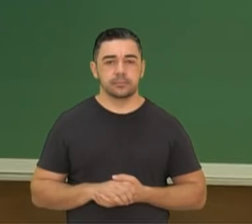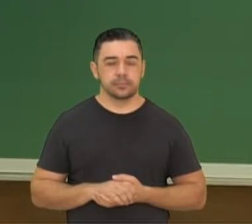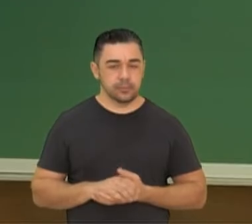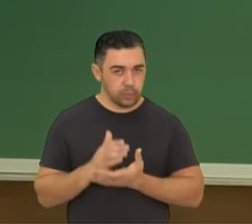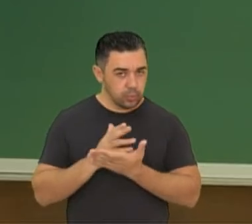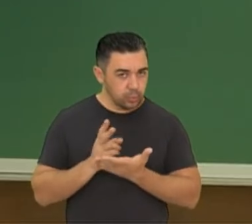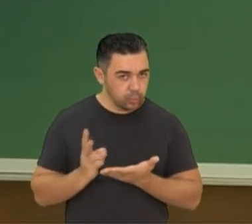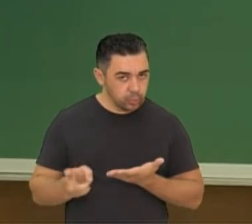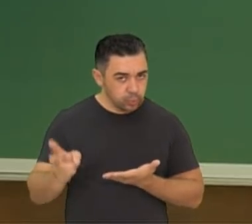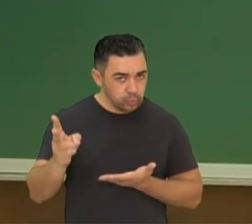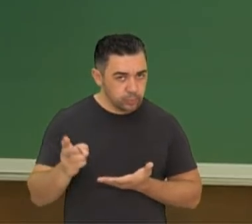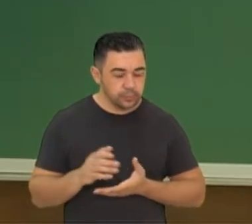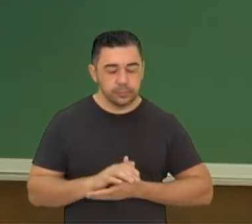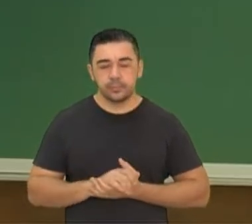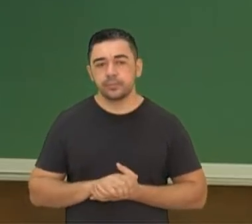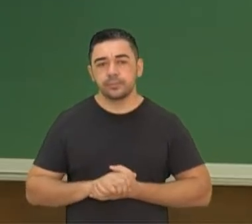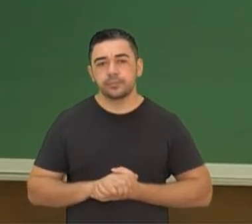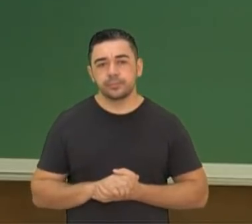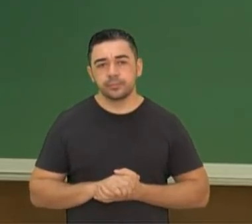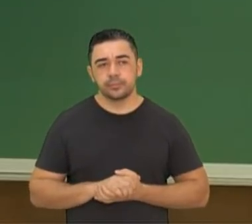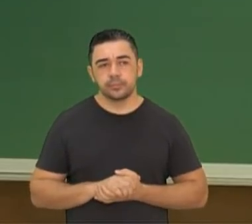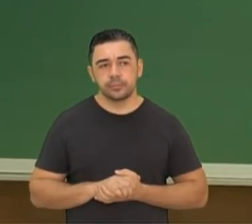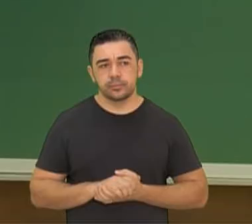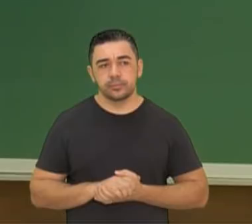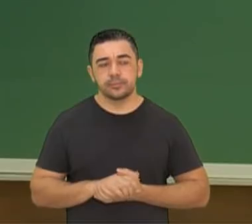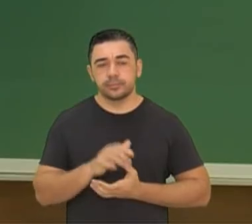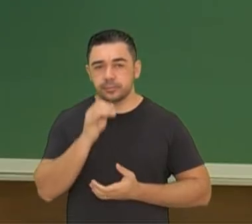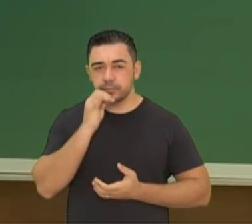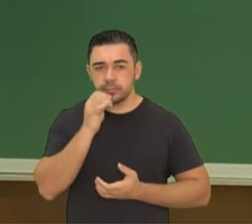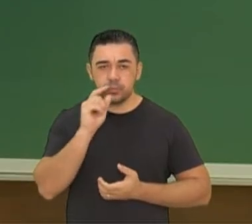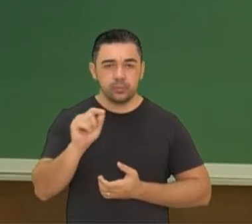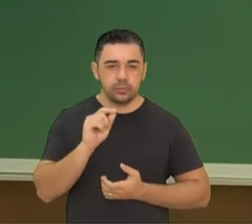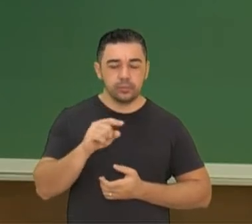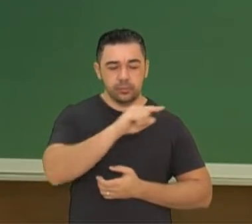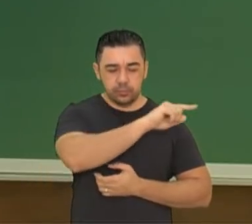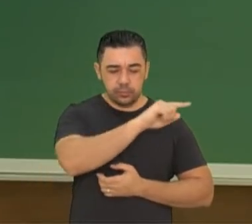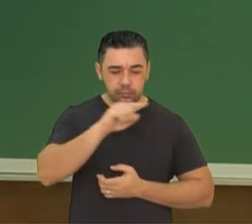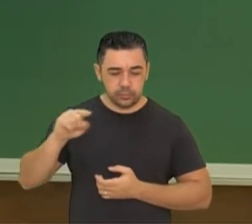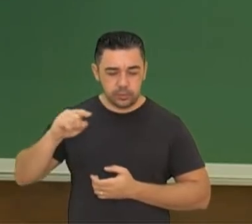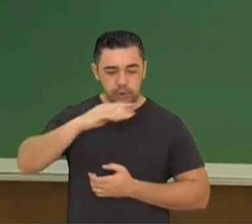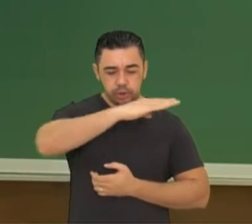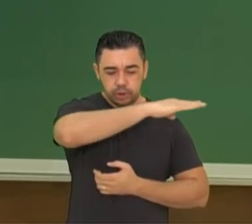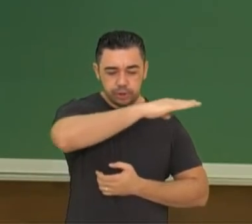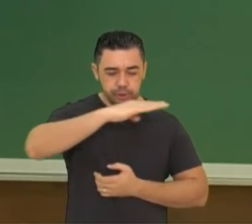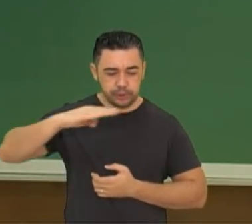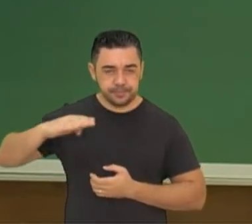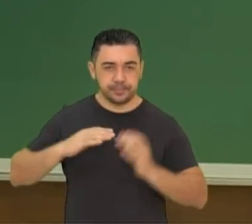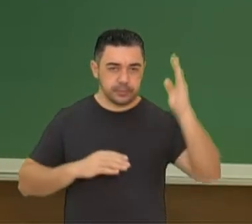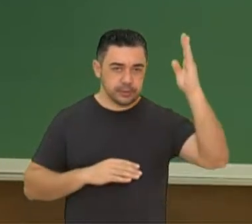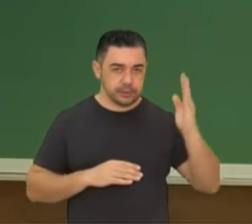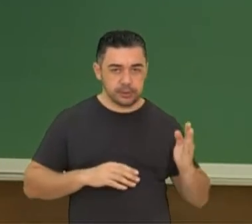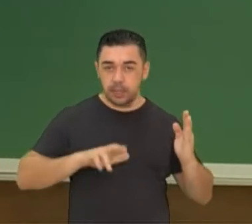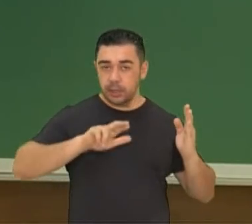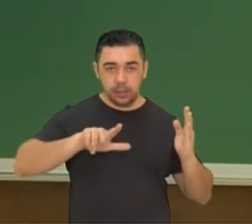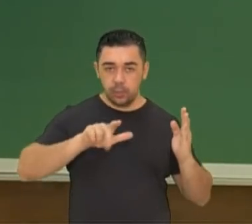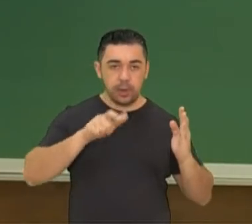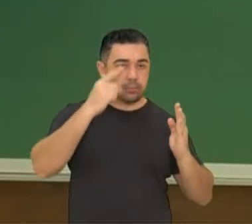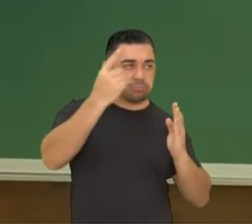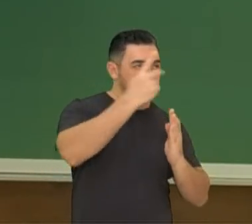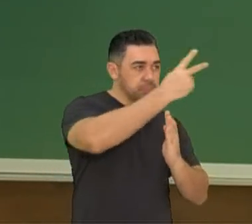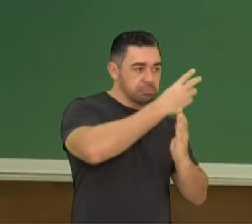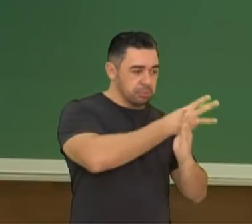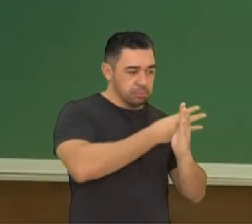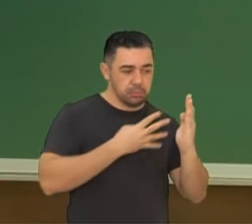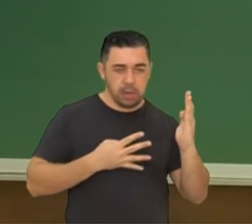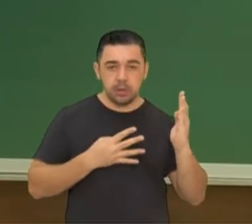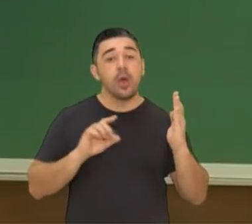Vamos continuando então. Os pontos sobre os eixos são pontos de fronteira, ou seja, não pertencem a um quadrante específico. Neste